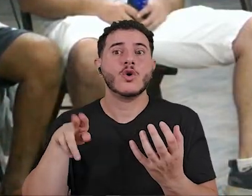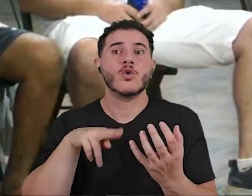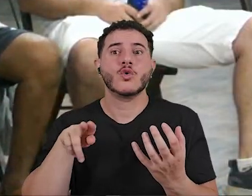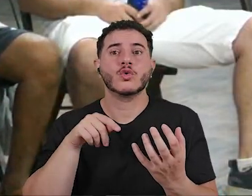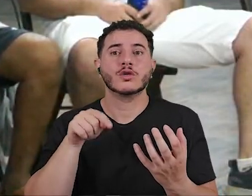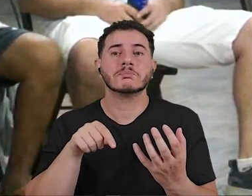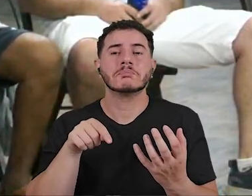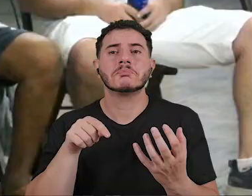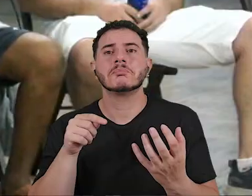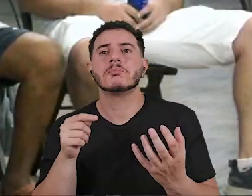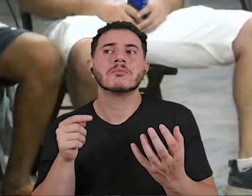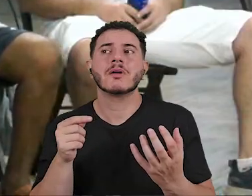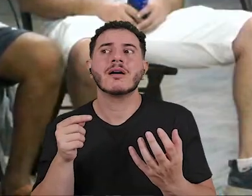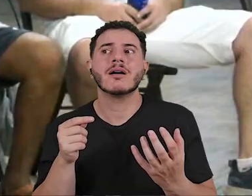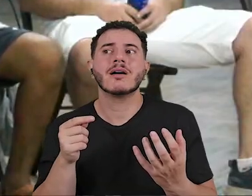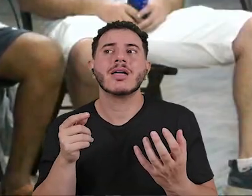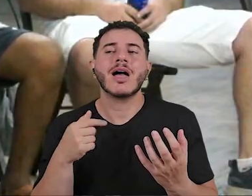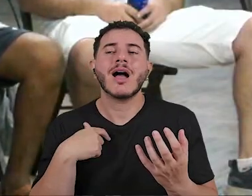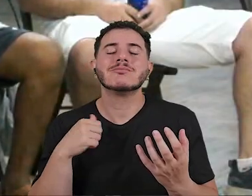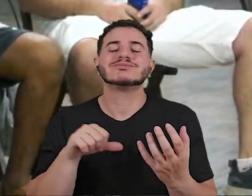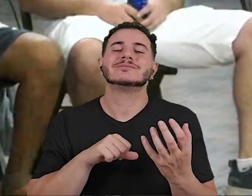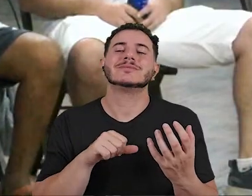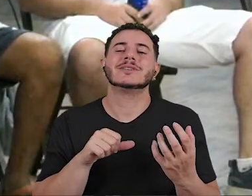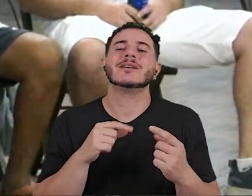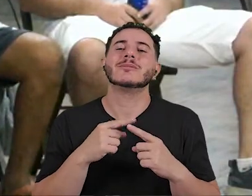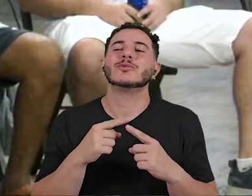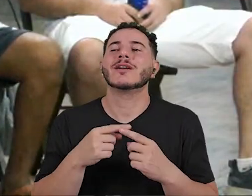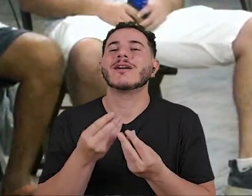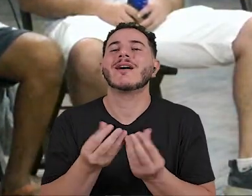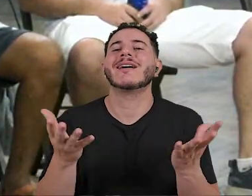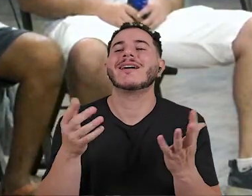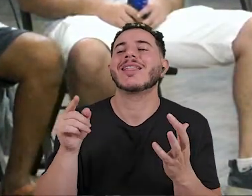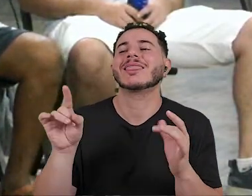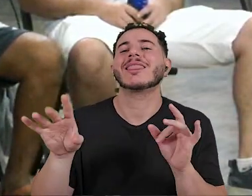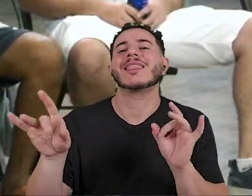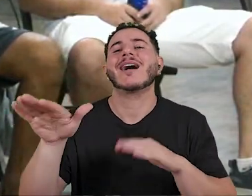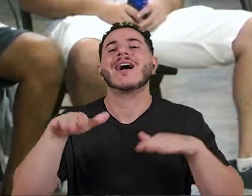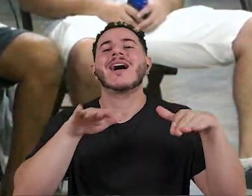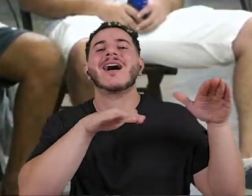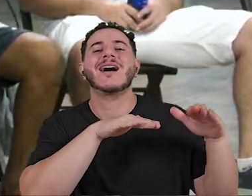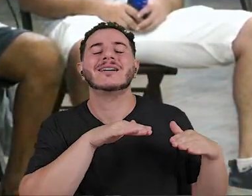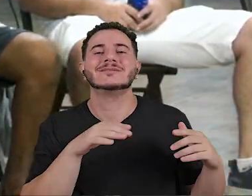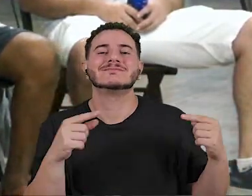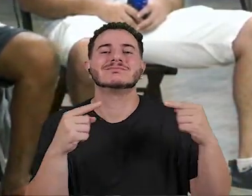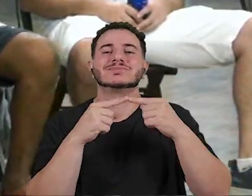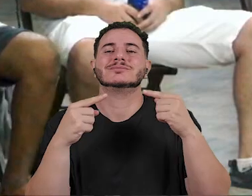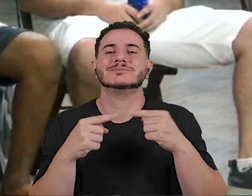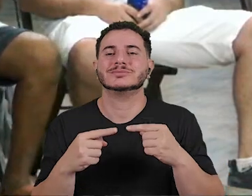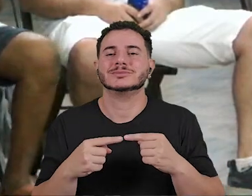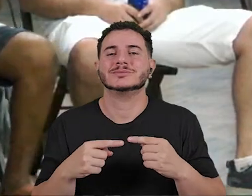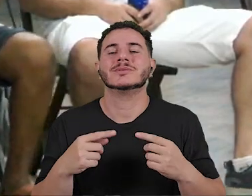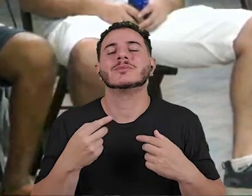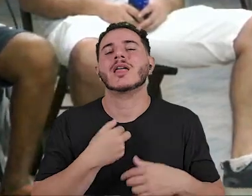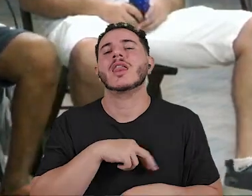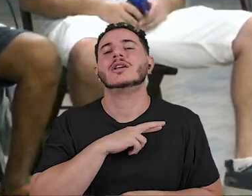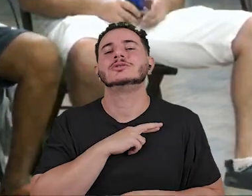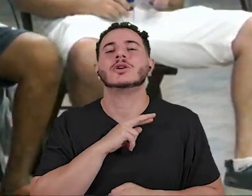Só isso que muda só dentro da religião. E mais nada, mais nada. O orixá todos são os